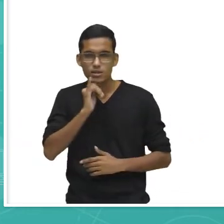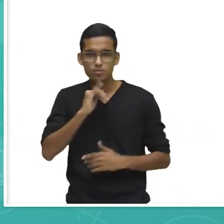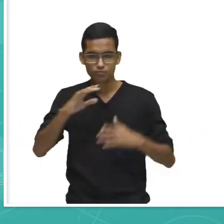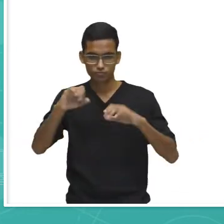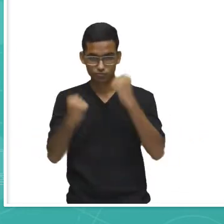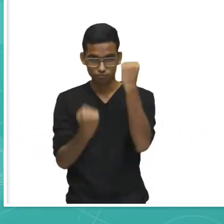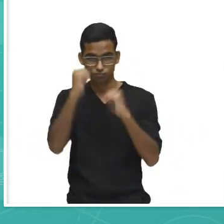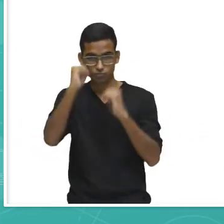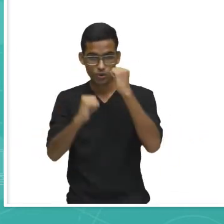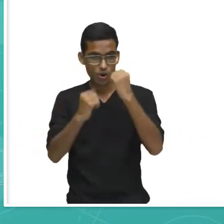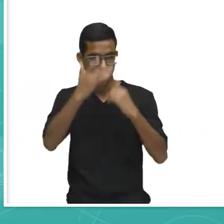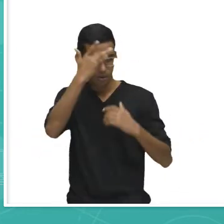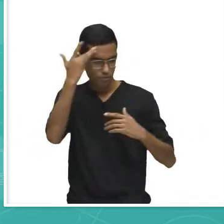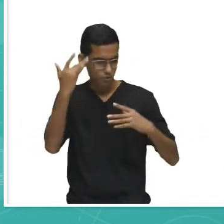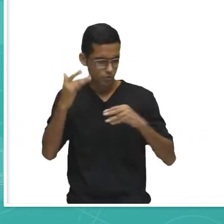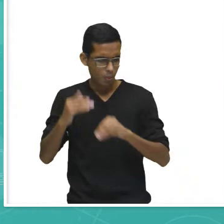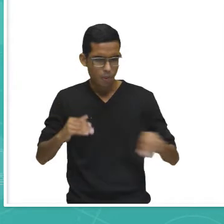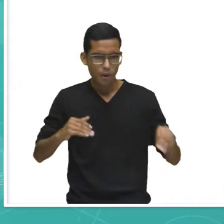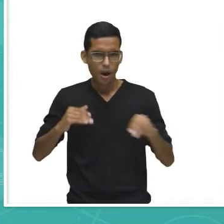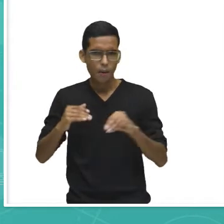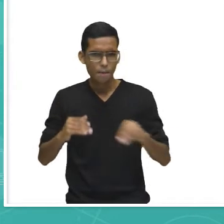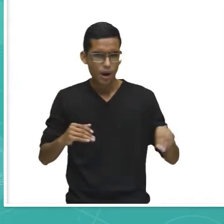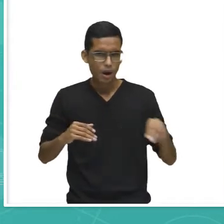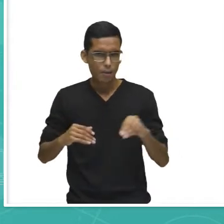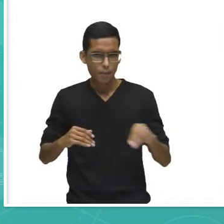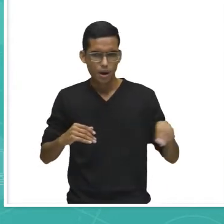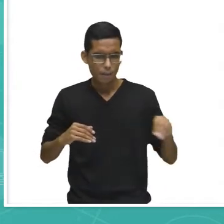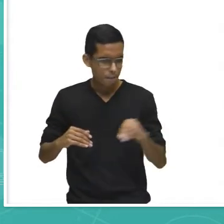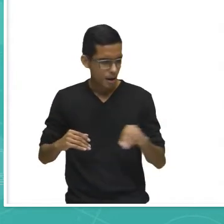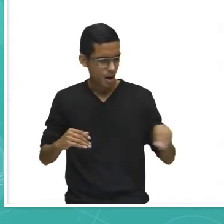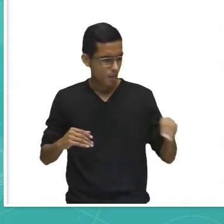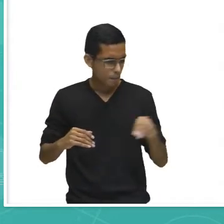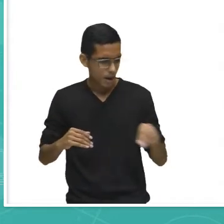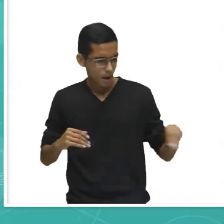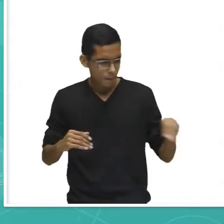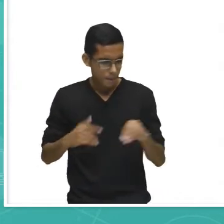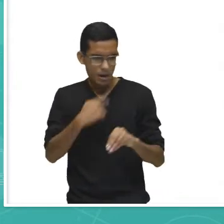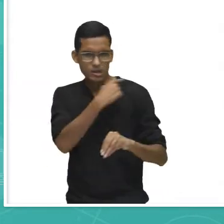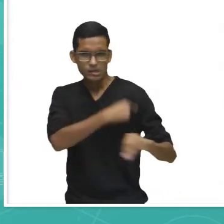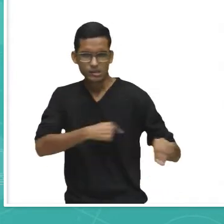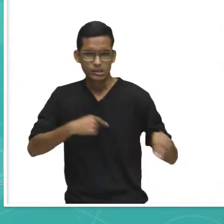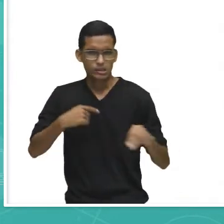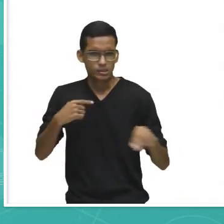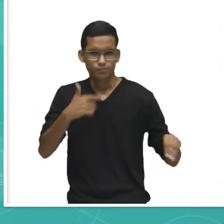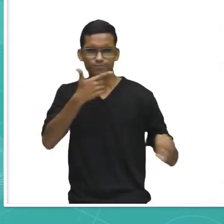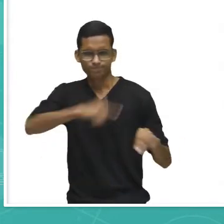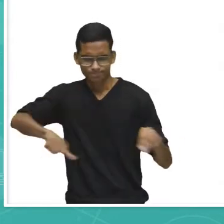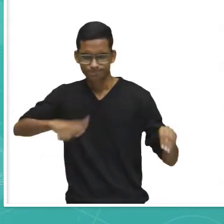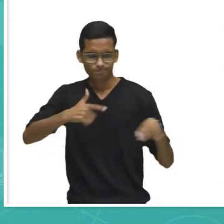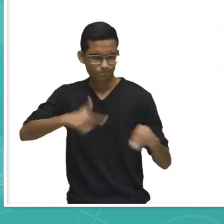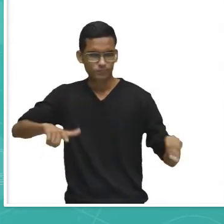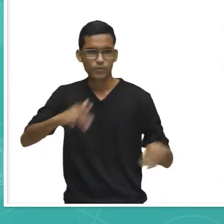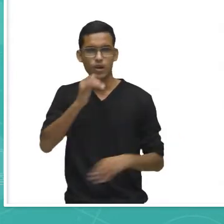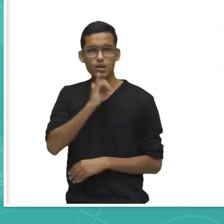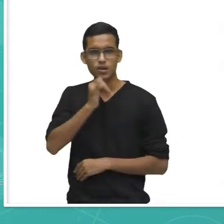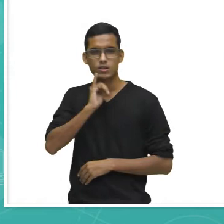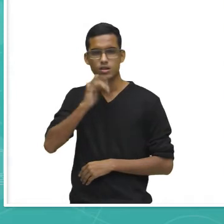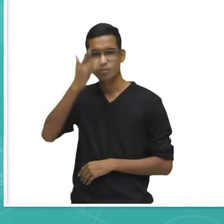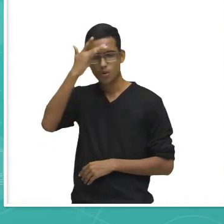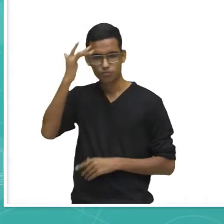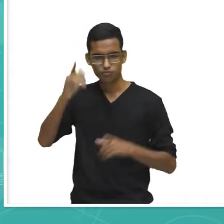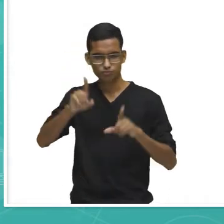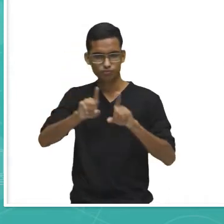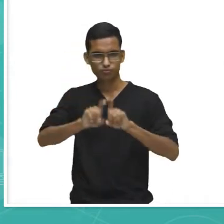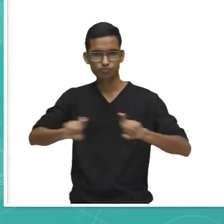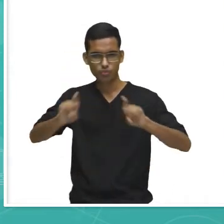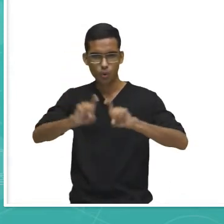de condições especiais do trabalho. Observem aí a imagem. Eu trabalho na frente do computador e tem muita gente